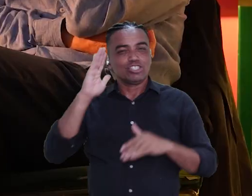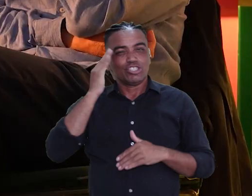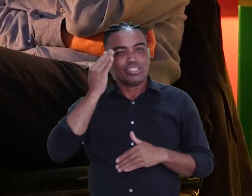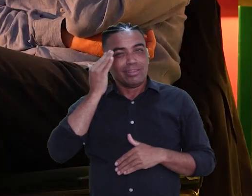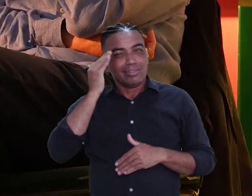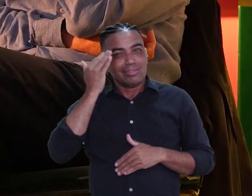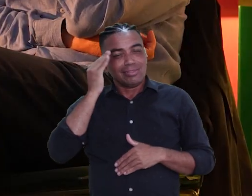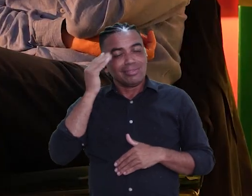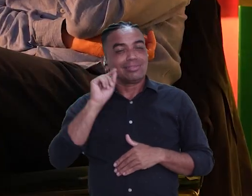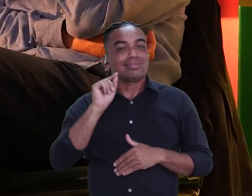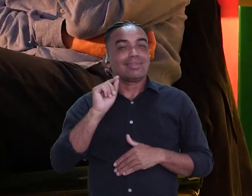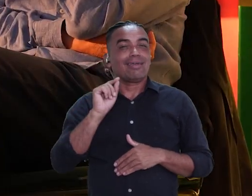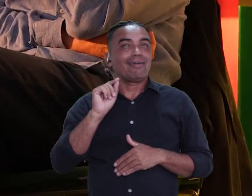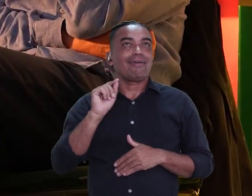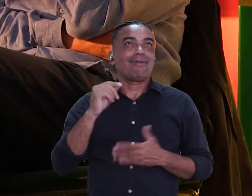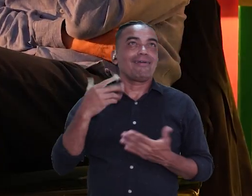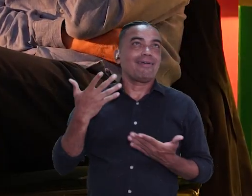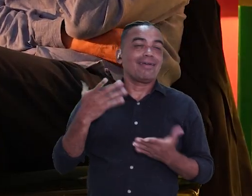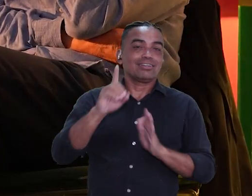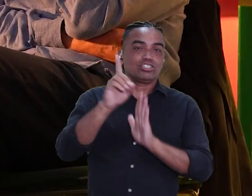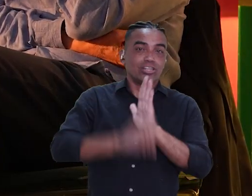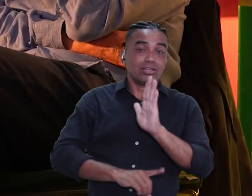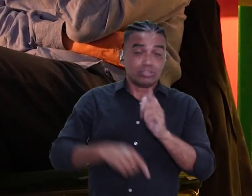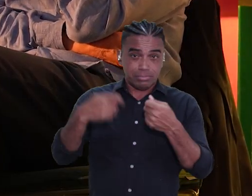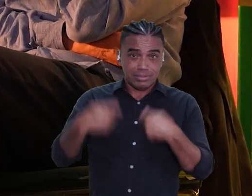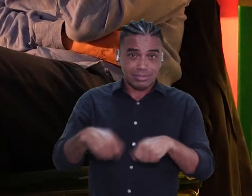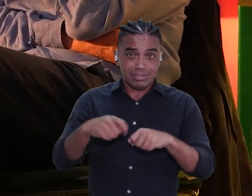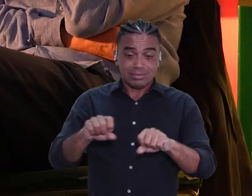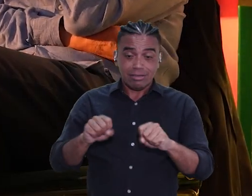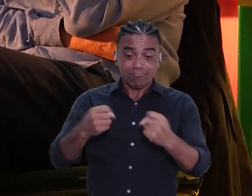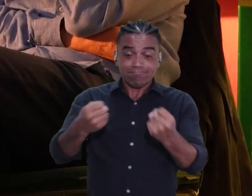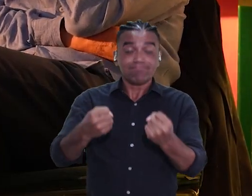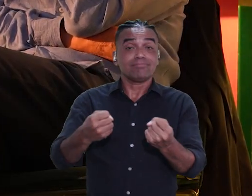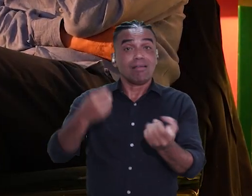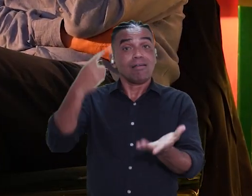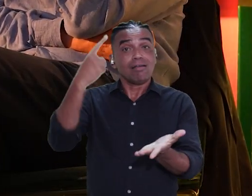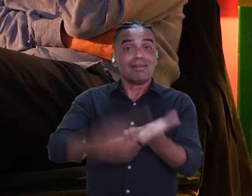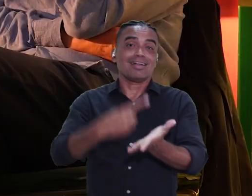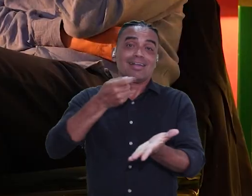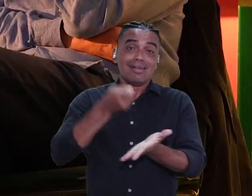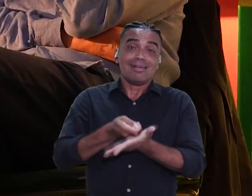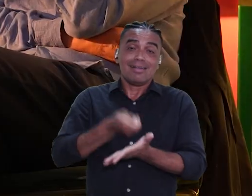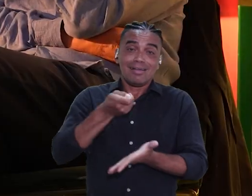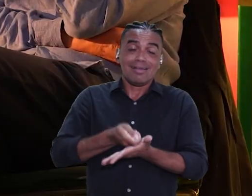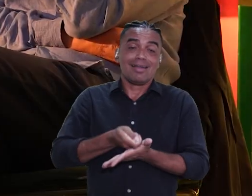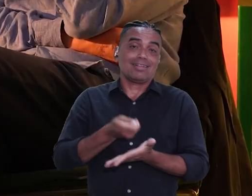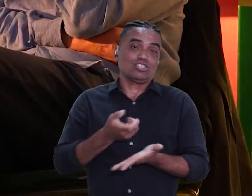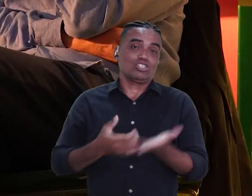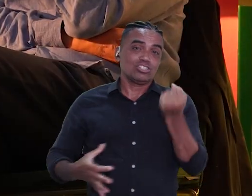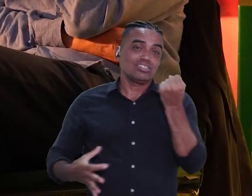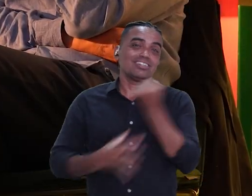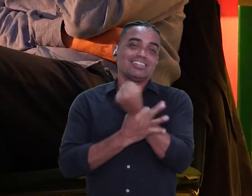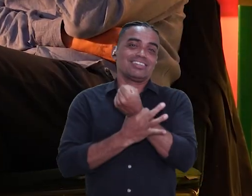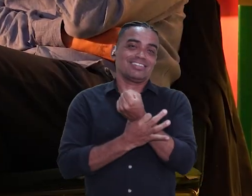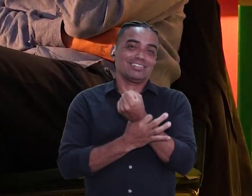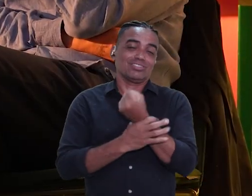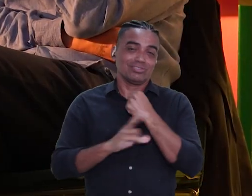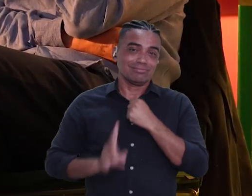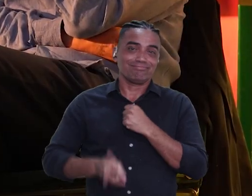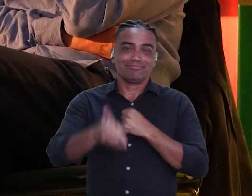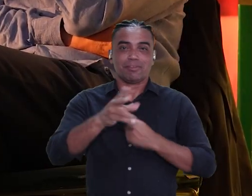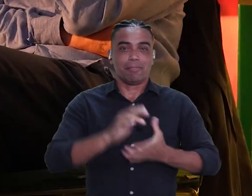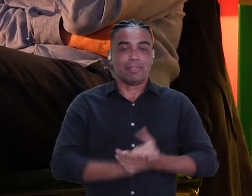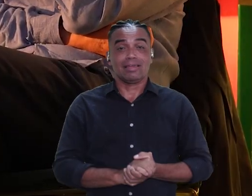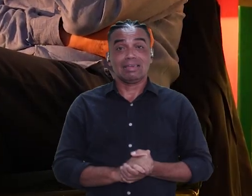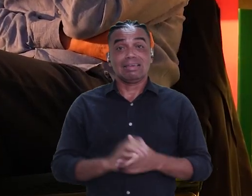compreensão sobre direitos que precisam ser respeitados, conquistados, assegurados,